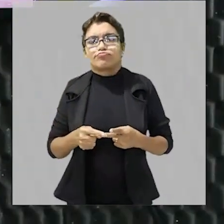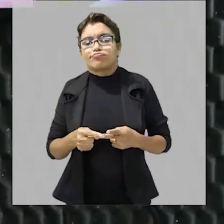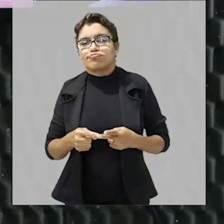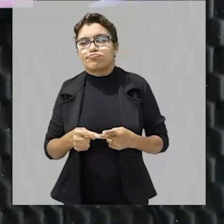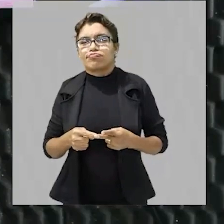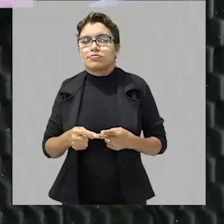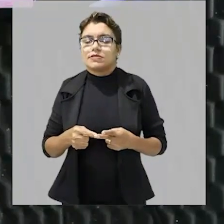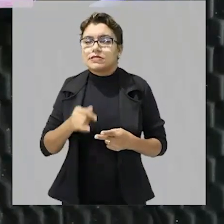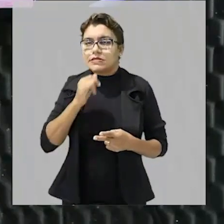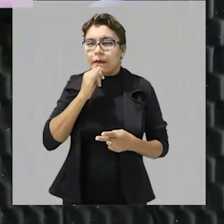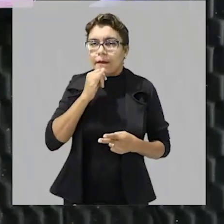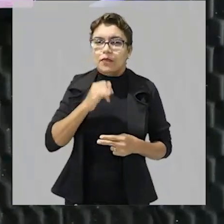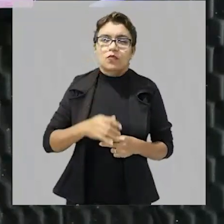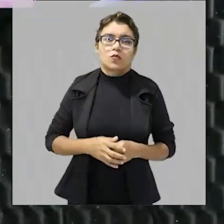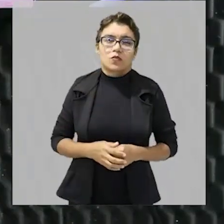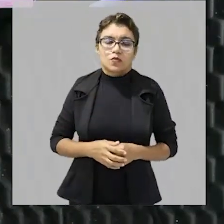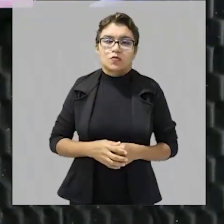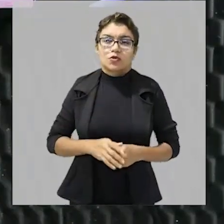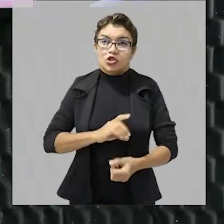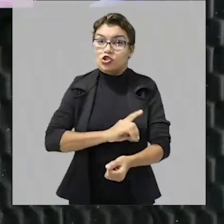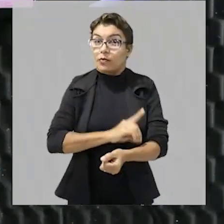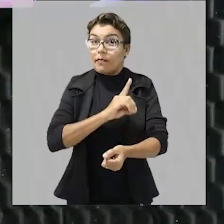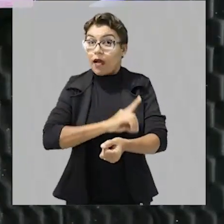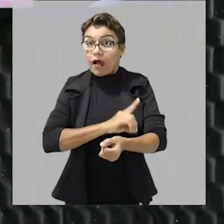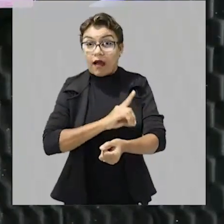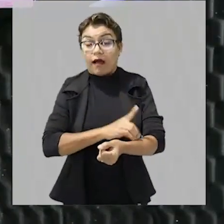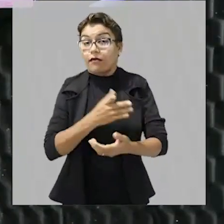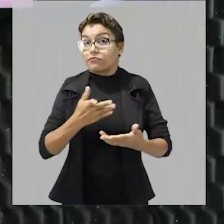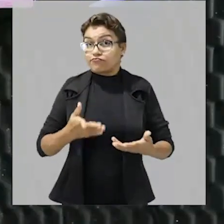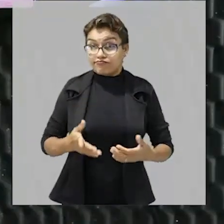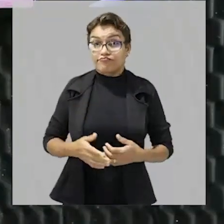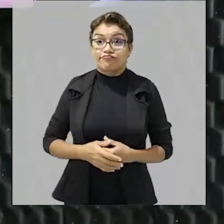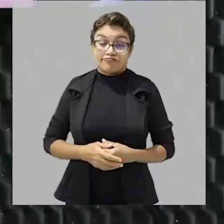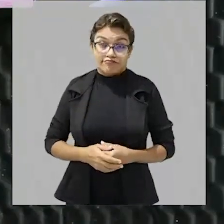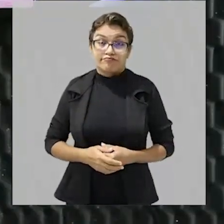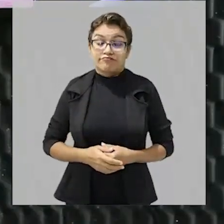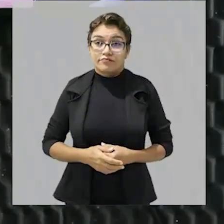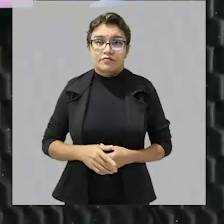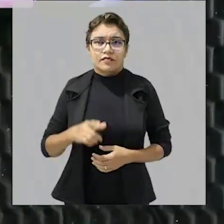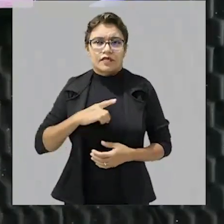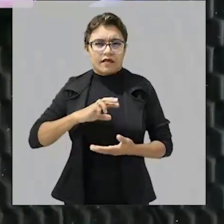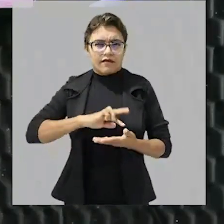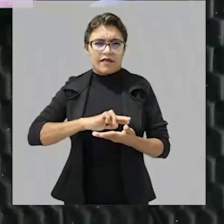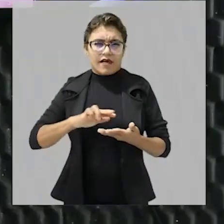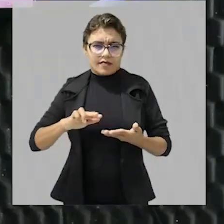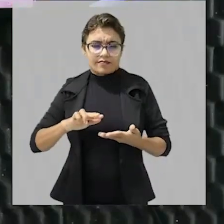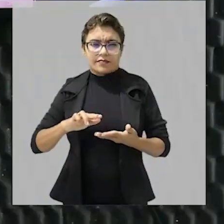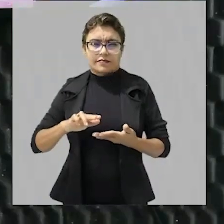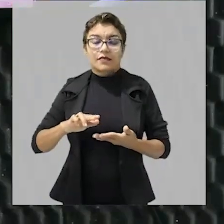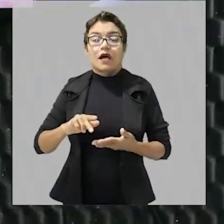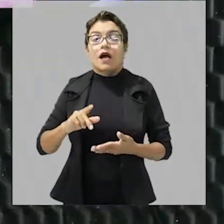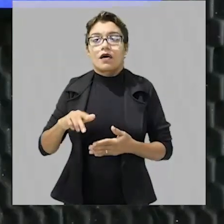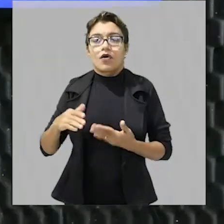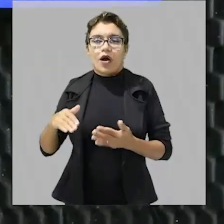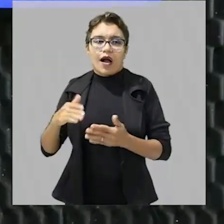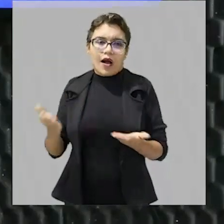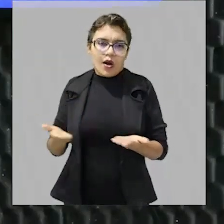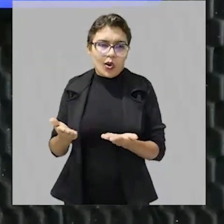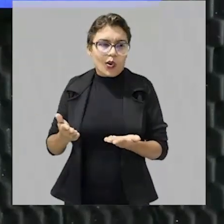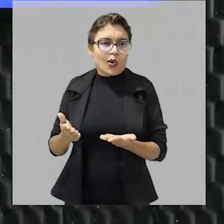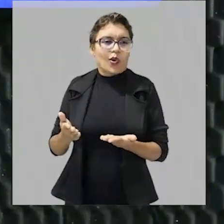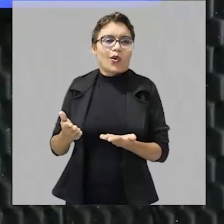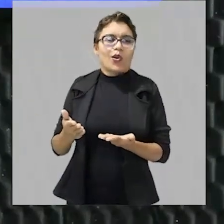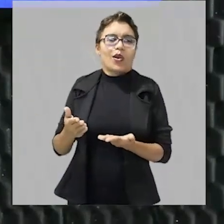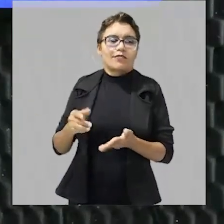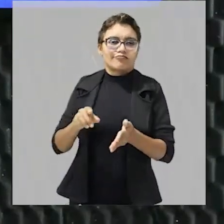vocês dos hiperônimos, que trata do sentido geral que a palavra vai possuir. Como, por exemplo, eu falei